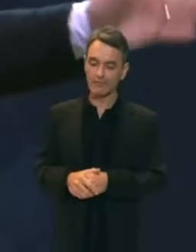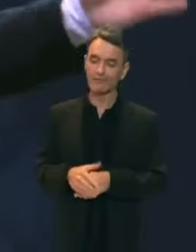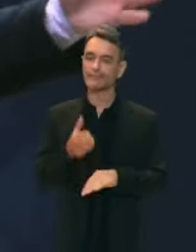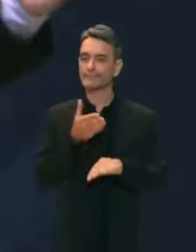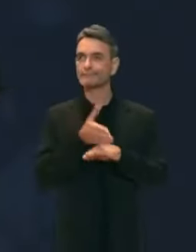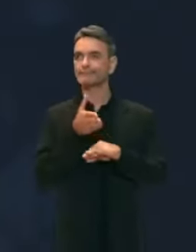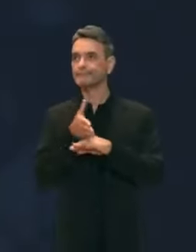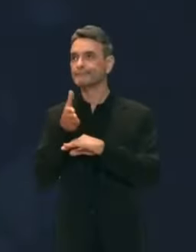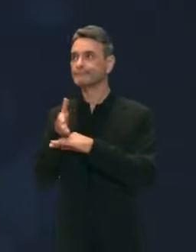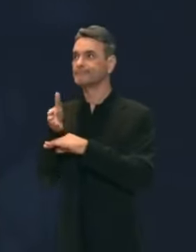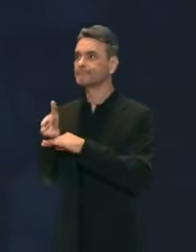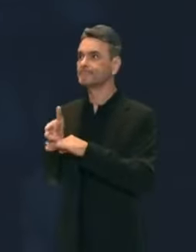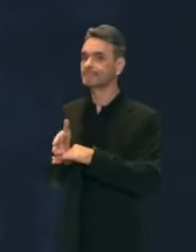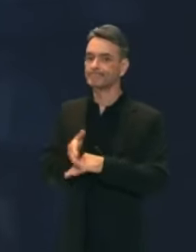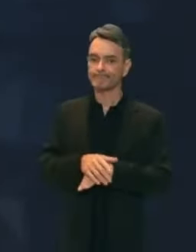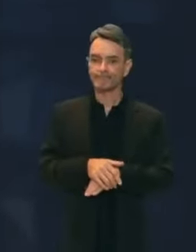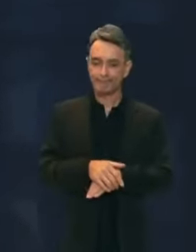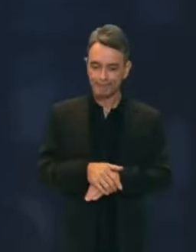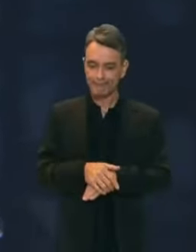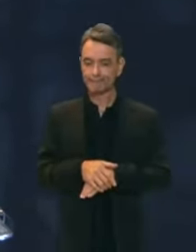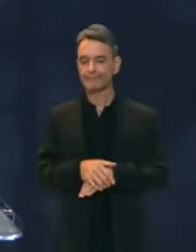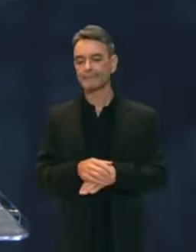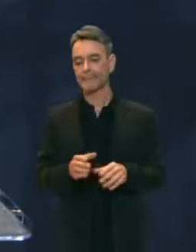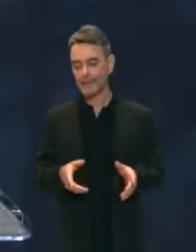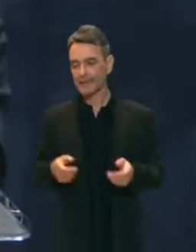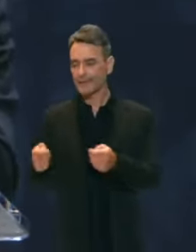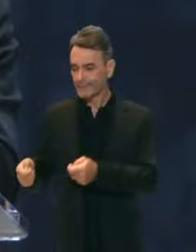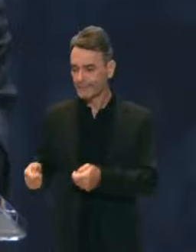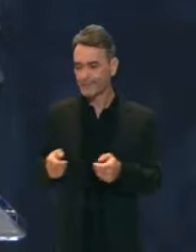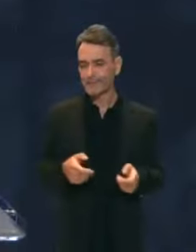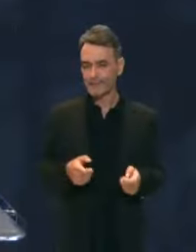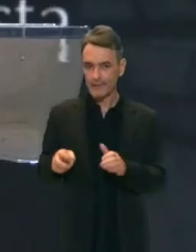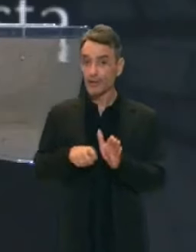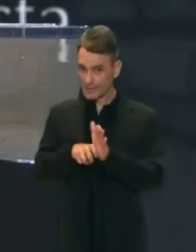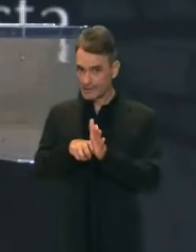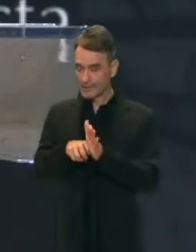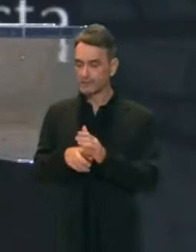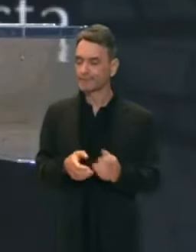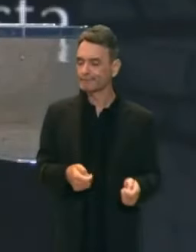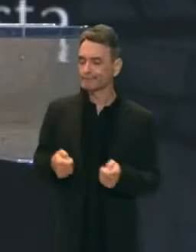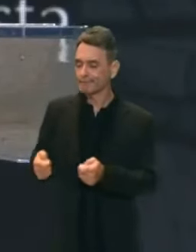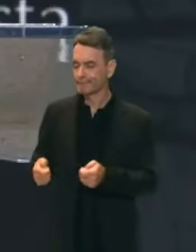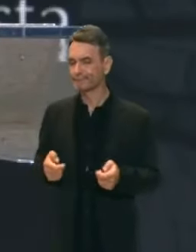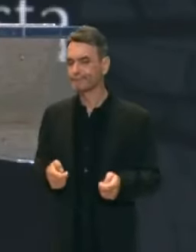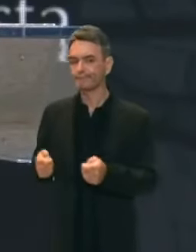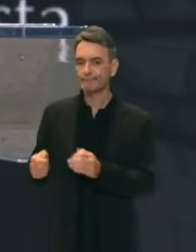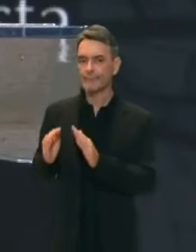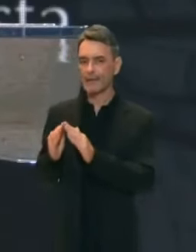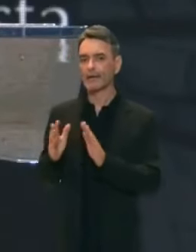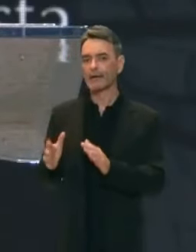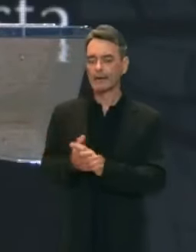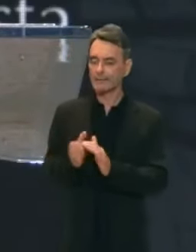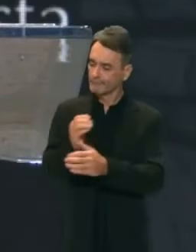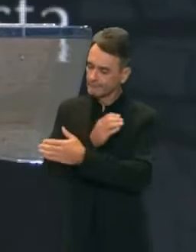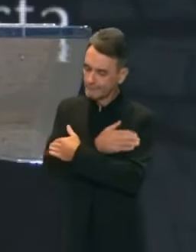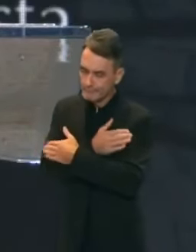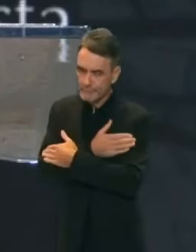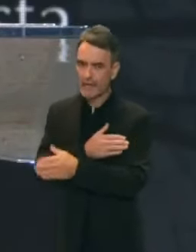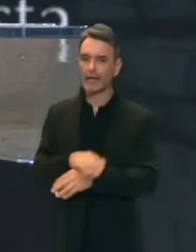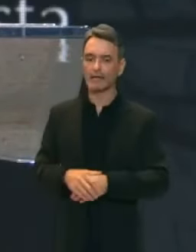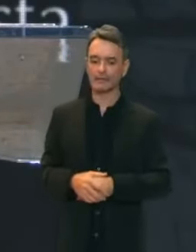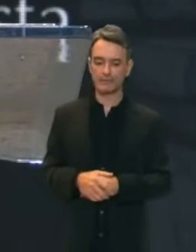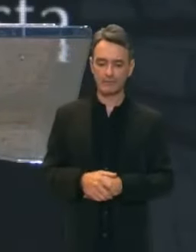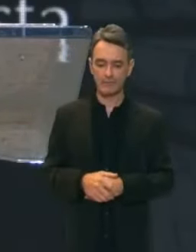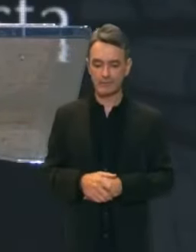um na casa deles. Tirava um, colocava, deixava em casa, dava aquele abraço,